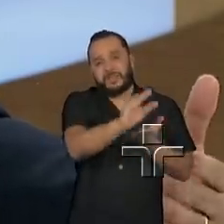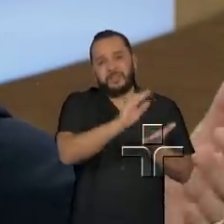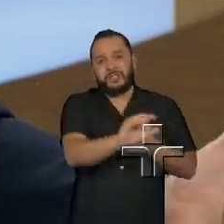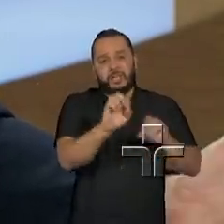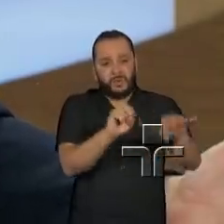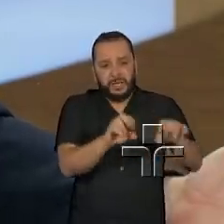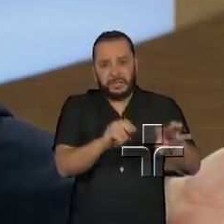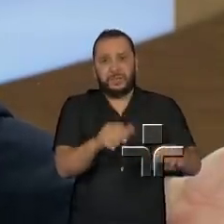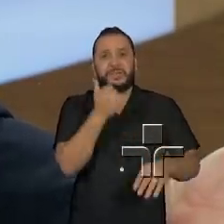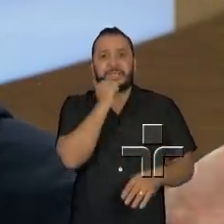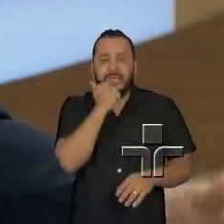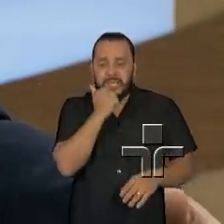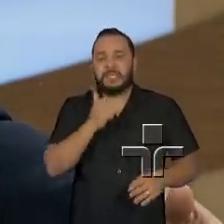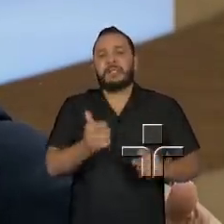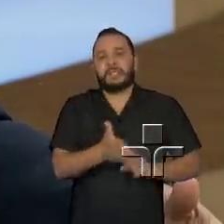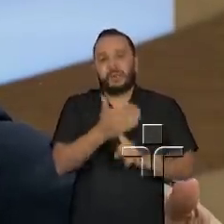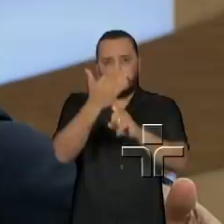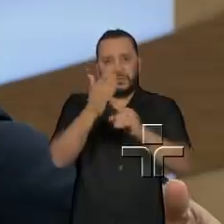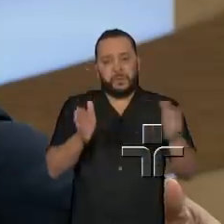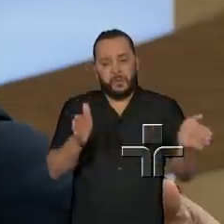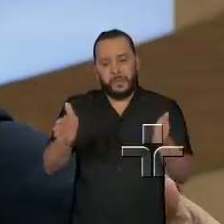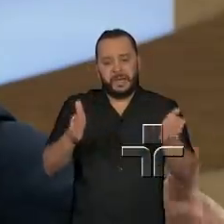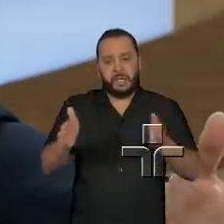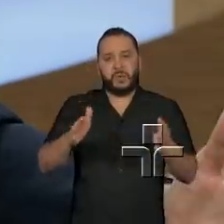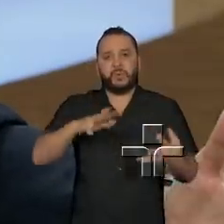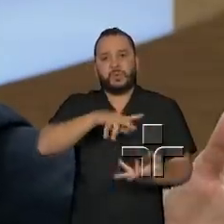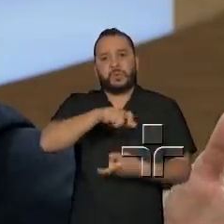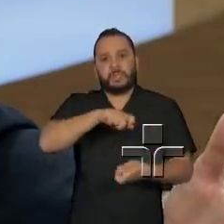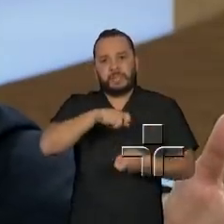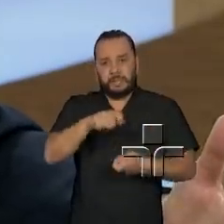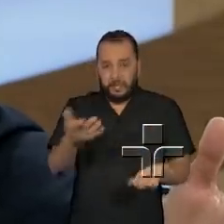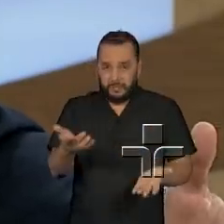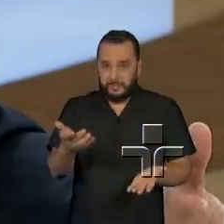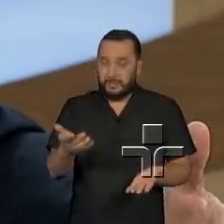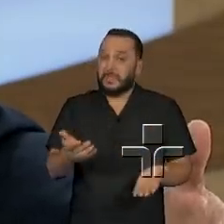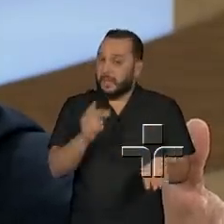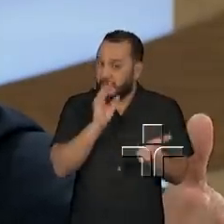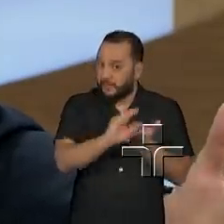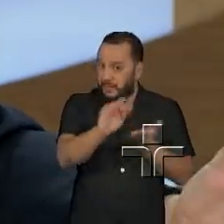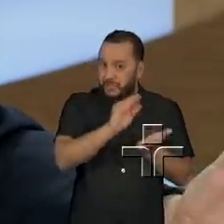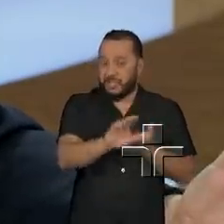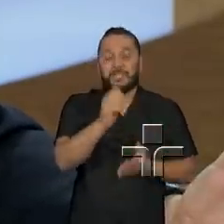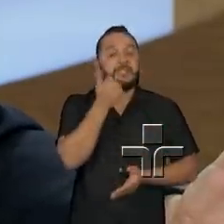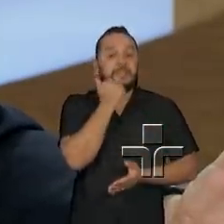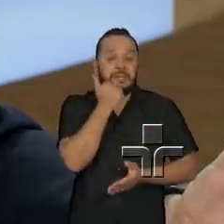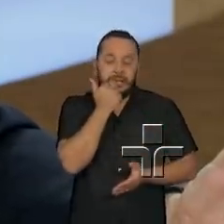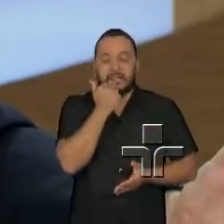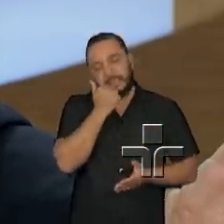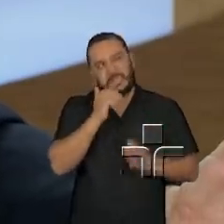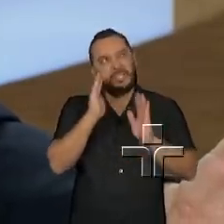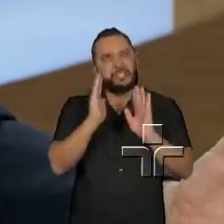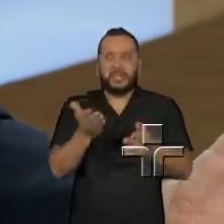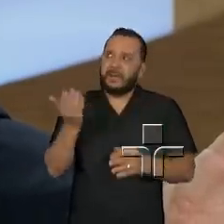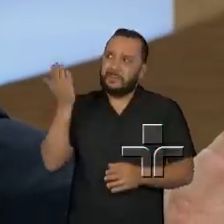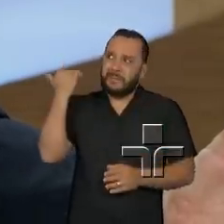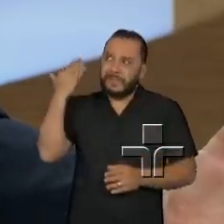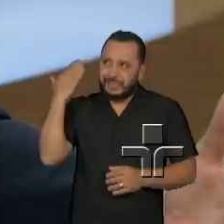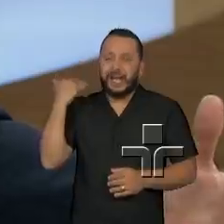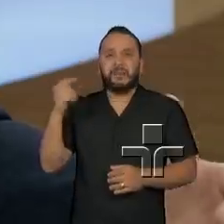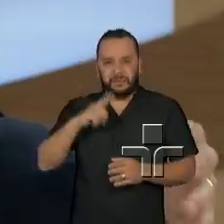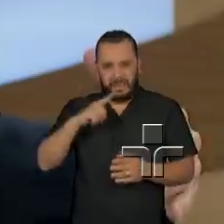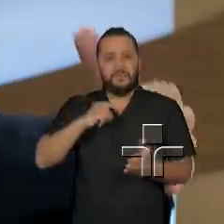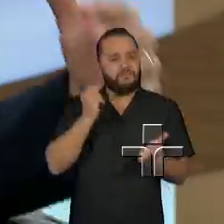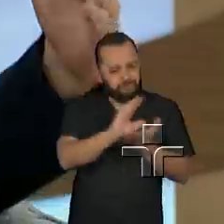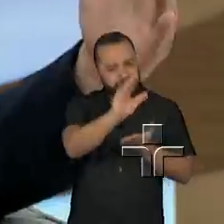por um período sustentado. O investimento em ciência no Brasil aumentou muito na primeira década desse século